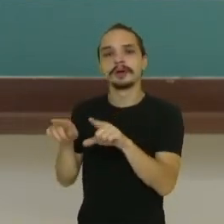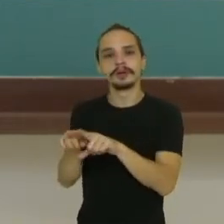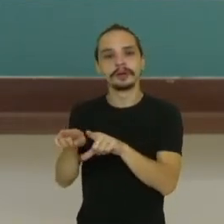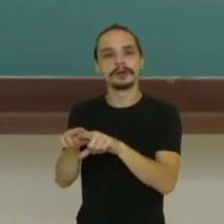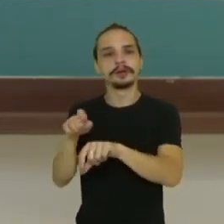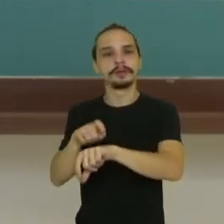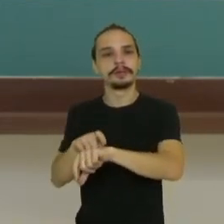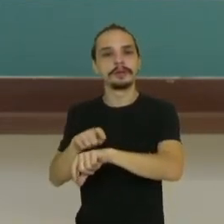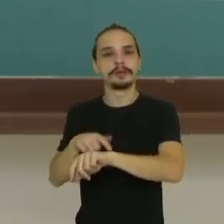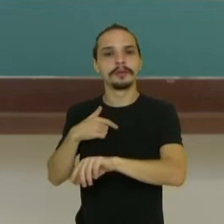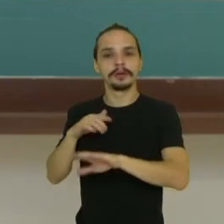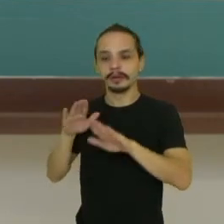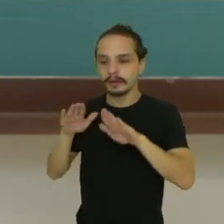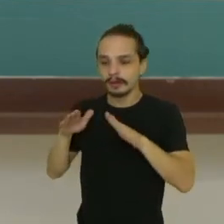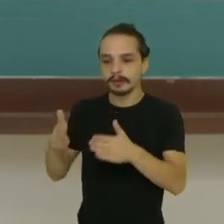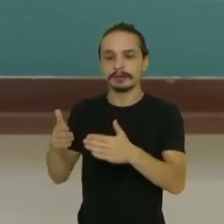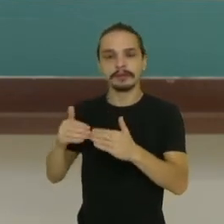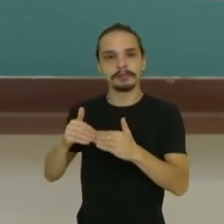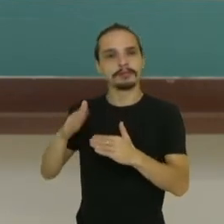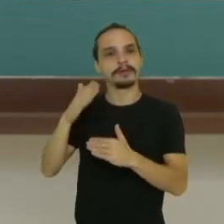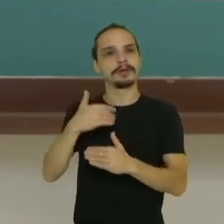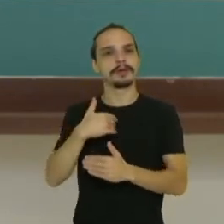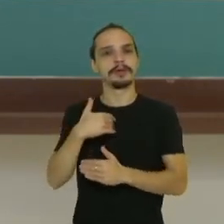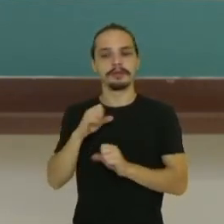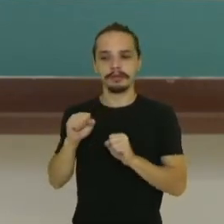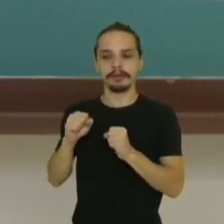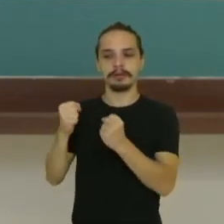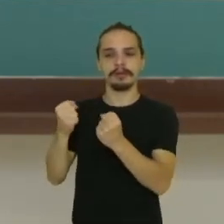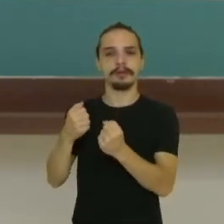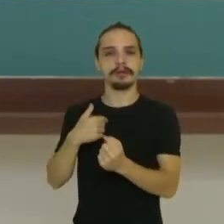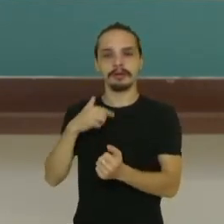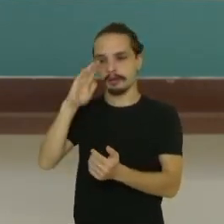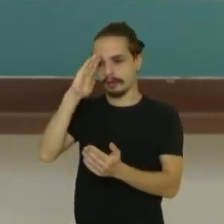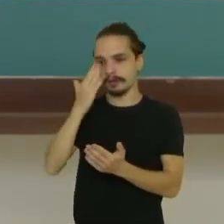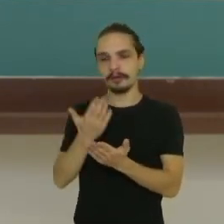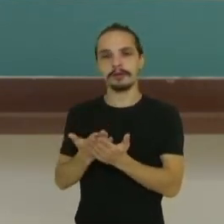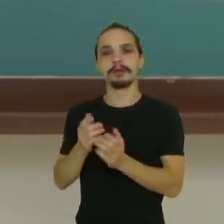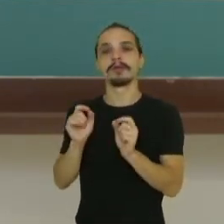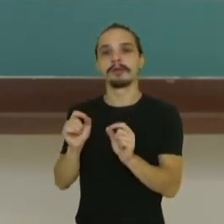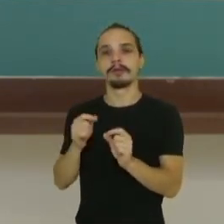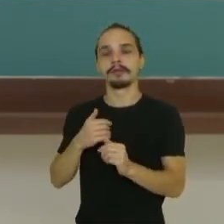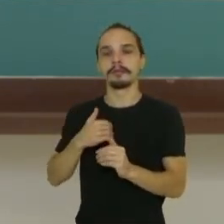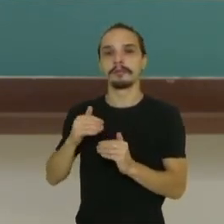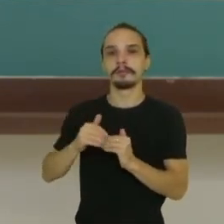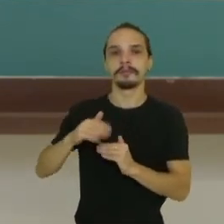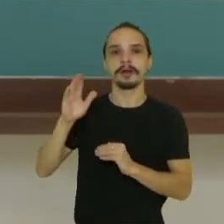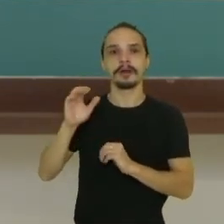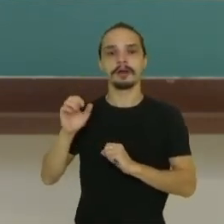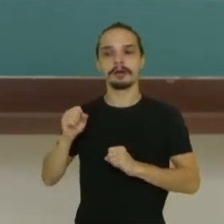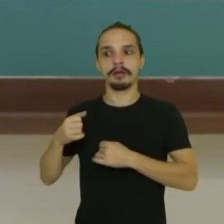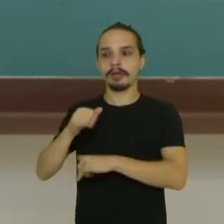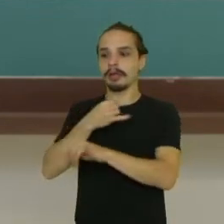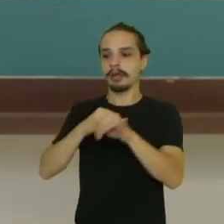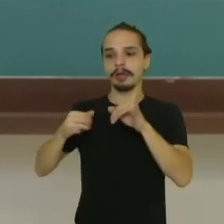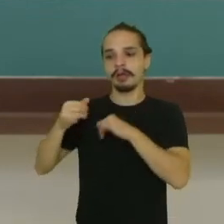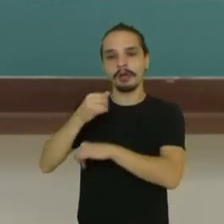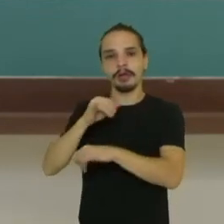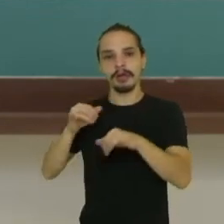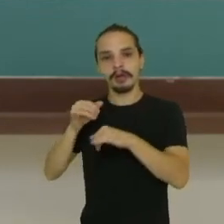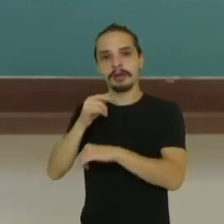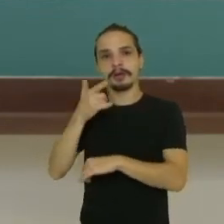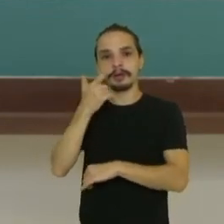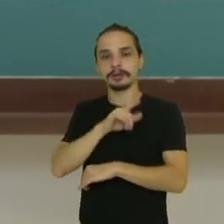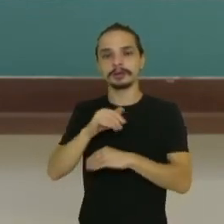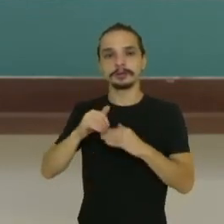em que eu tenho uma dedicação um pouco maior acredito né Que hora que eu esteja mais agitado então eu consigo trabalhar em coisas